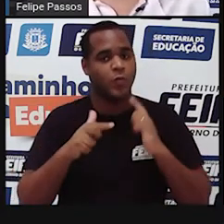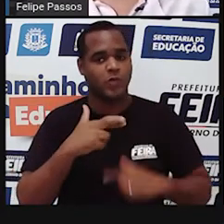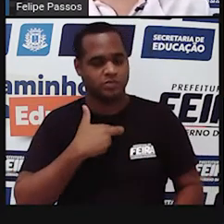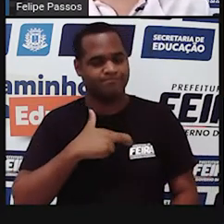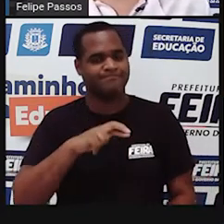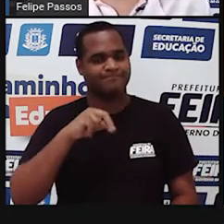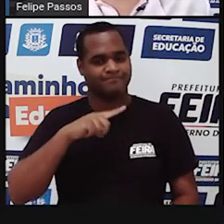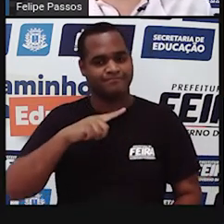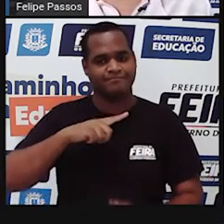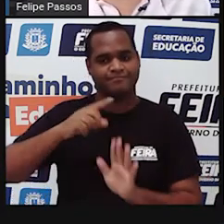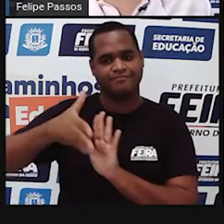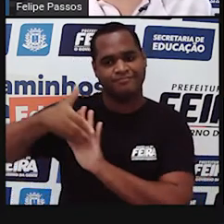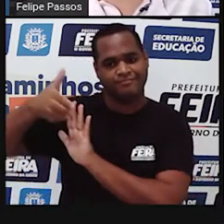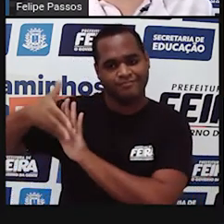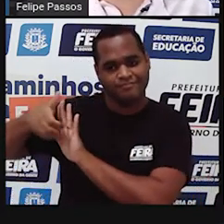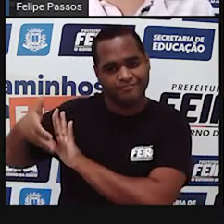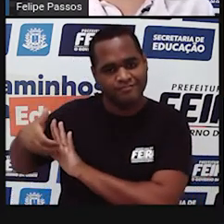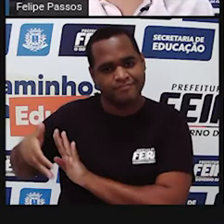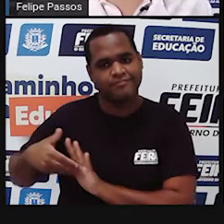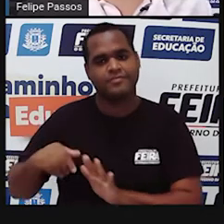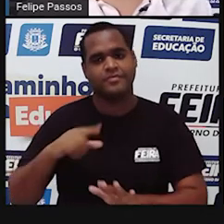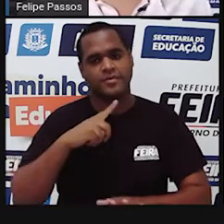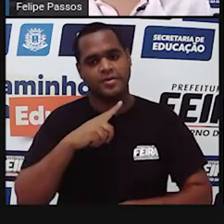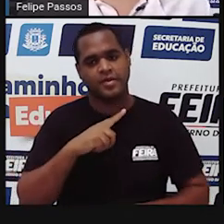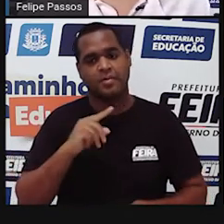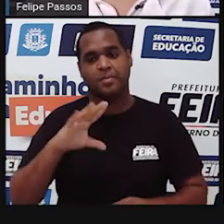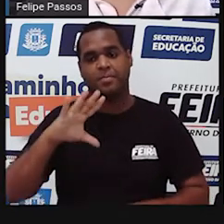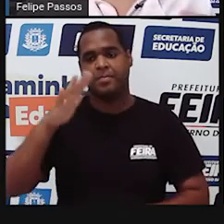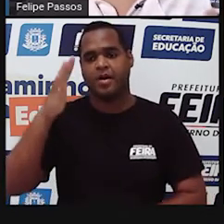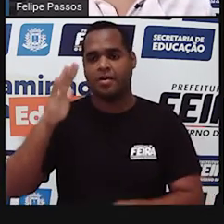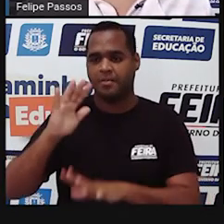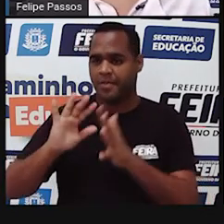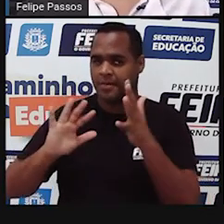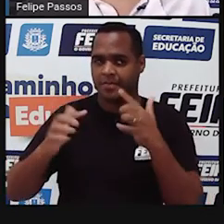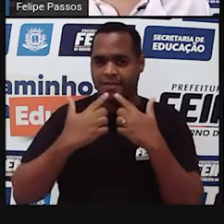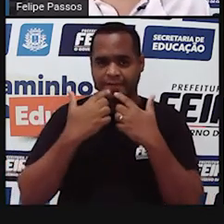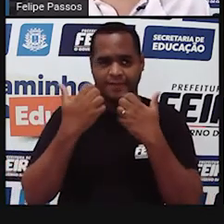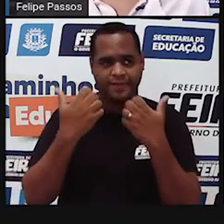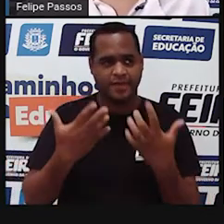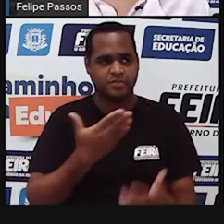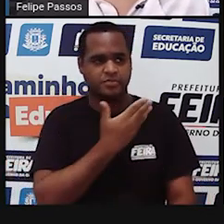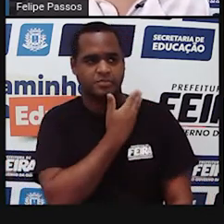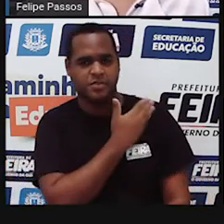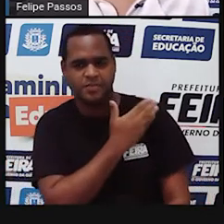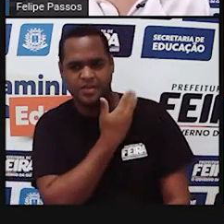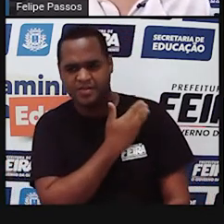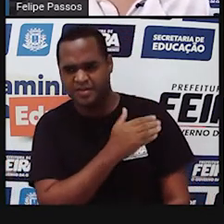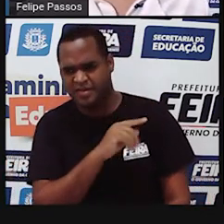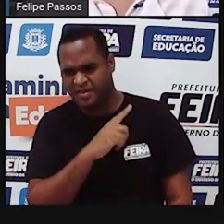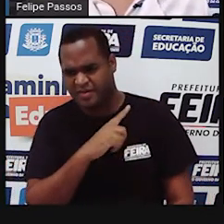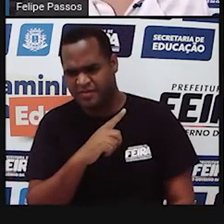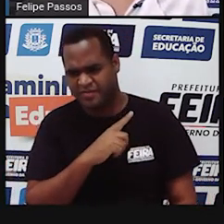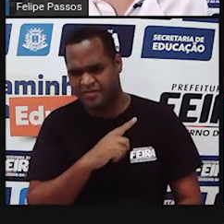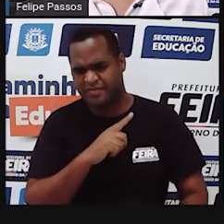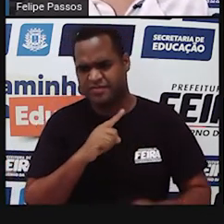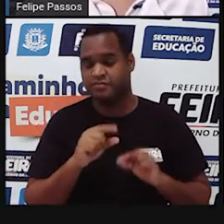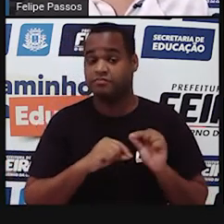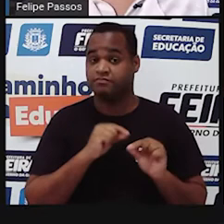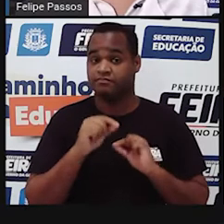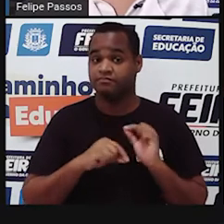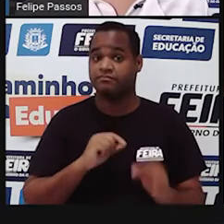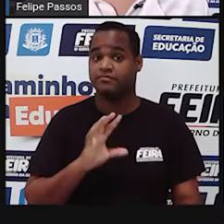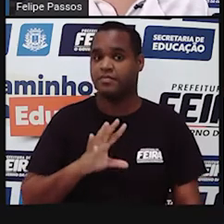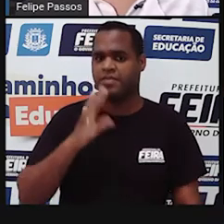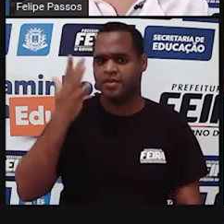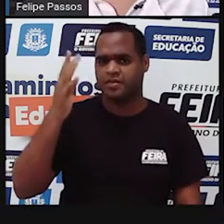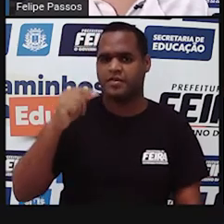excluídas em alguns momentos, né? Em algumas falas, em alguns preconceitos, enfim. A religião é um